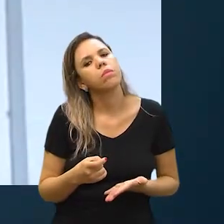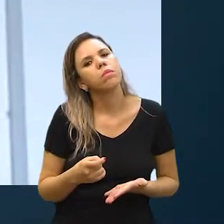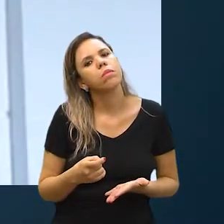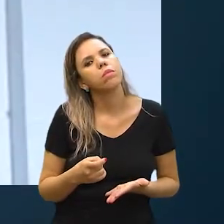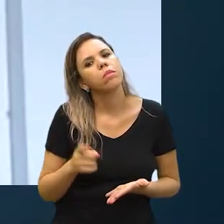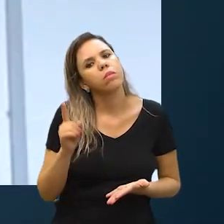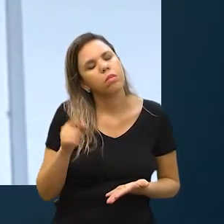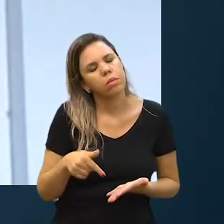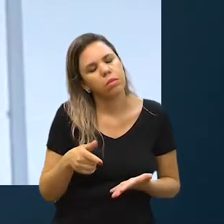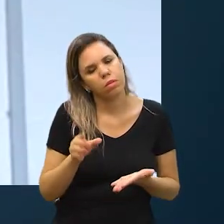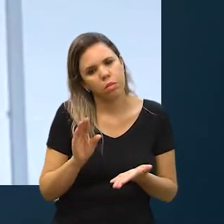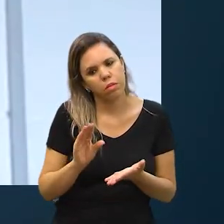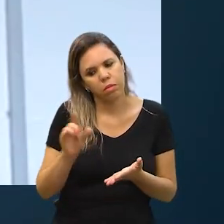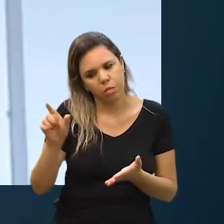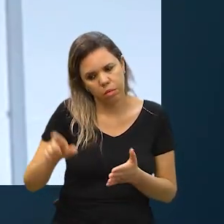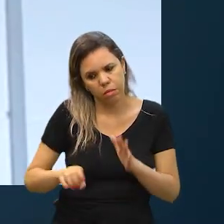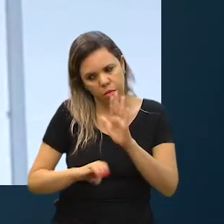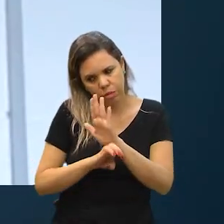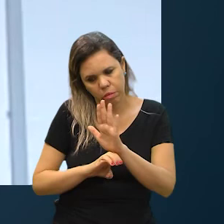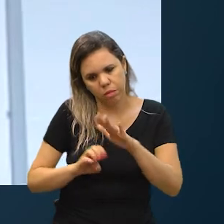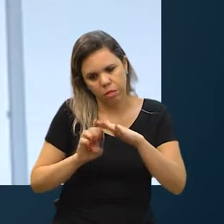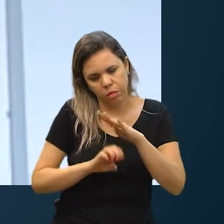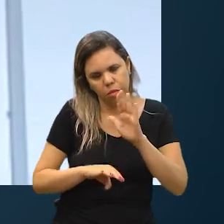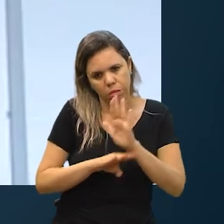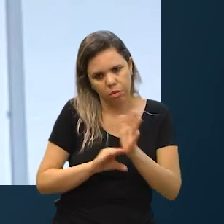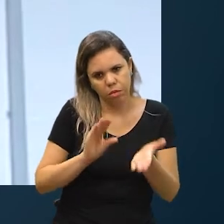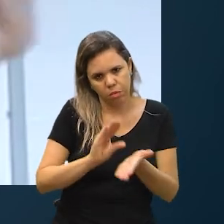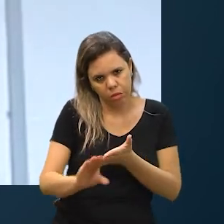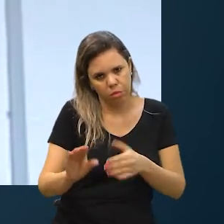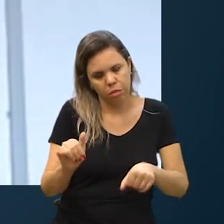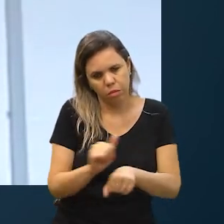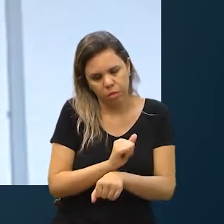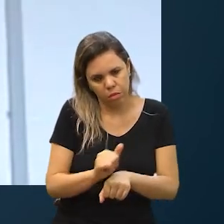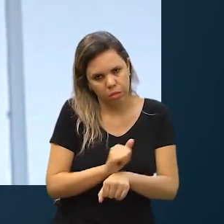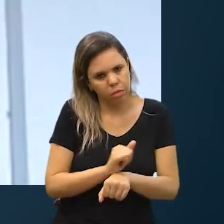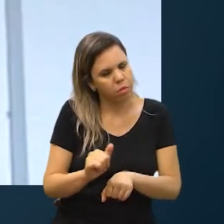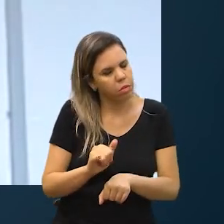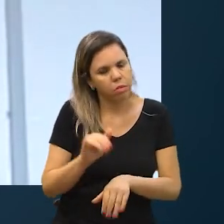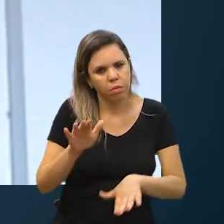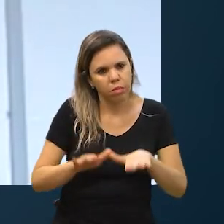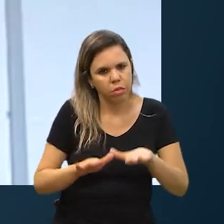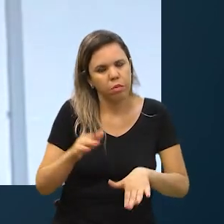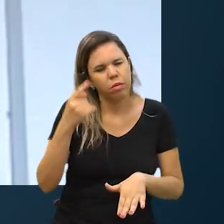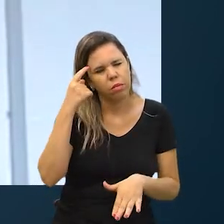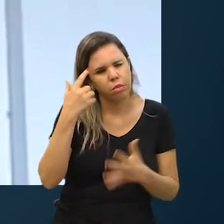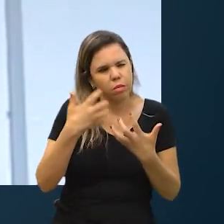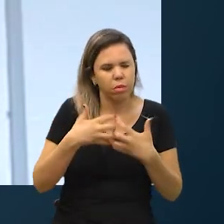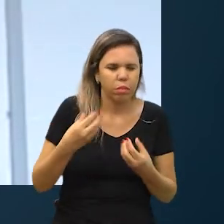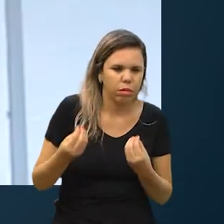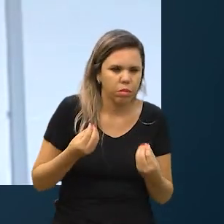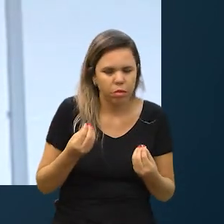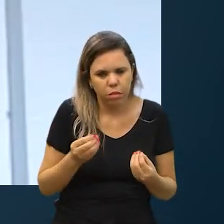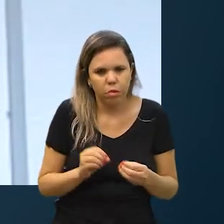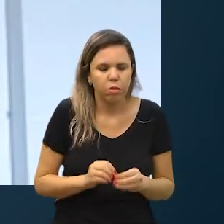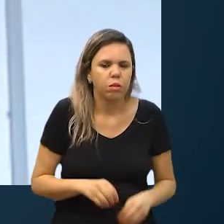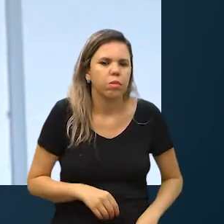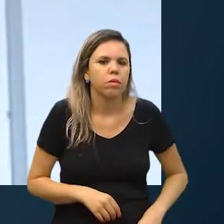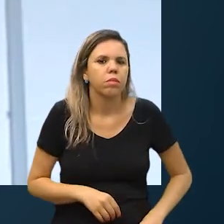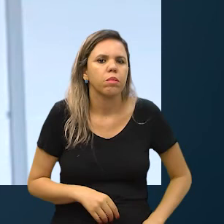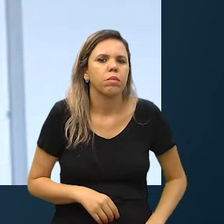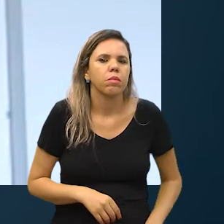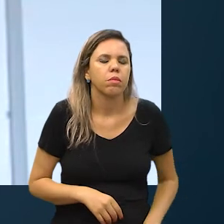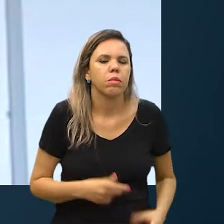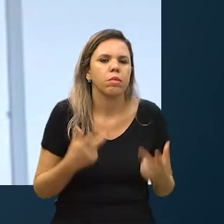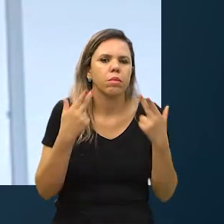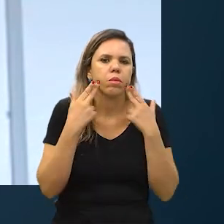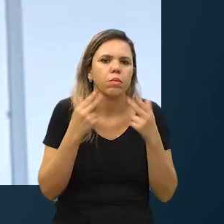aí a forma de que isso vai ver, seja com investidor anjo, com investidor estratégico, com venture capital, a gente ainda está pensando a maneira como a gente vai fazer isso. Mas